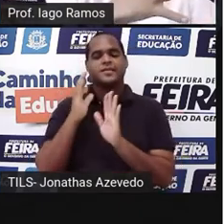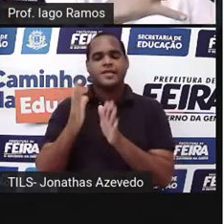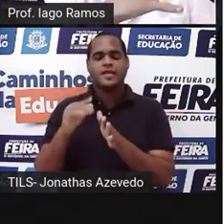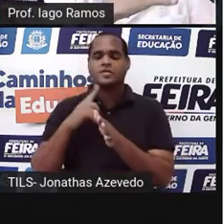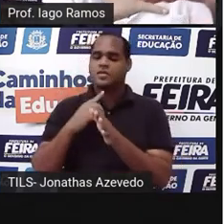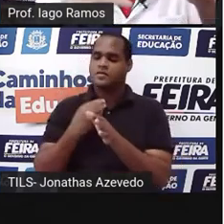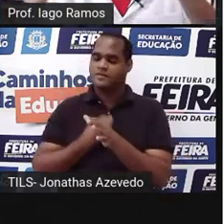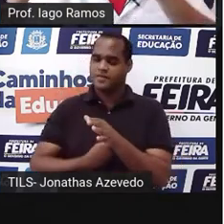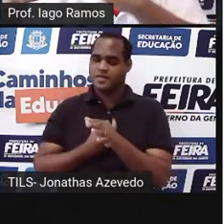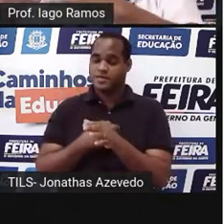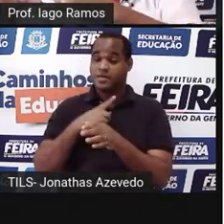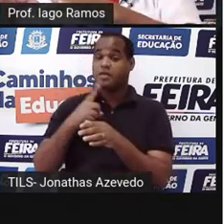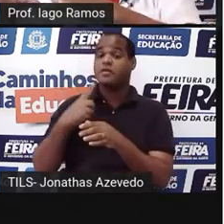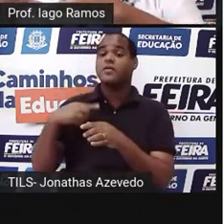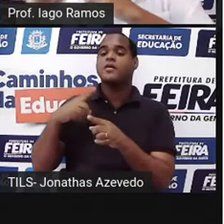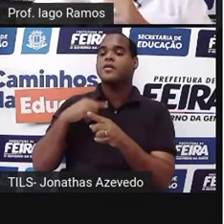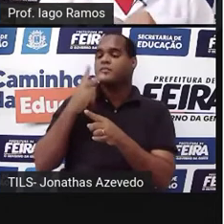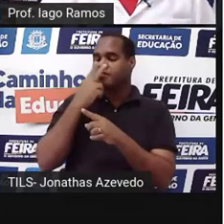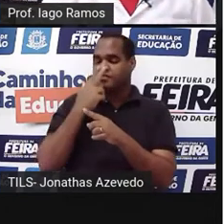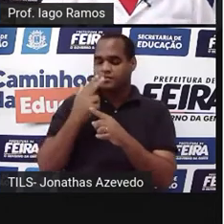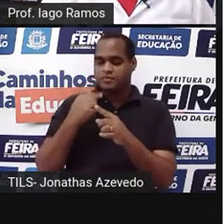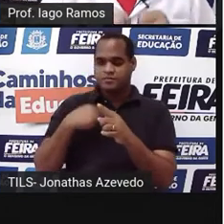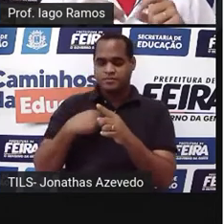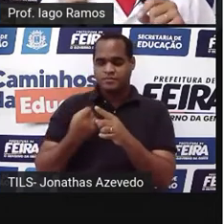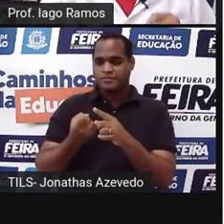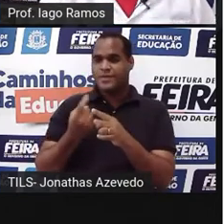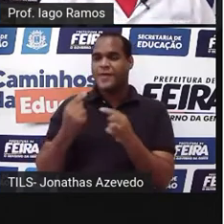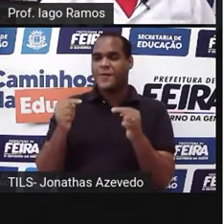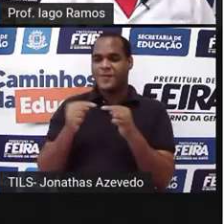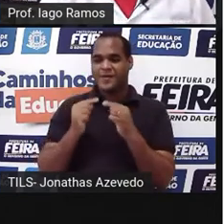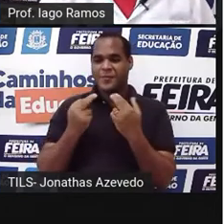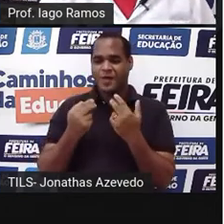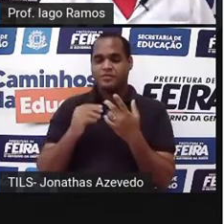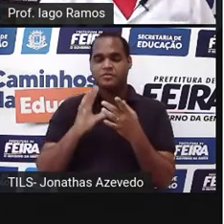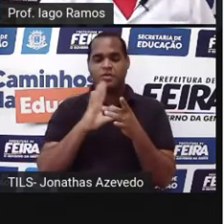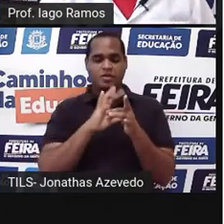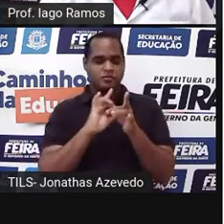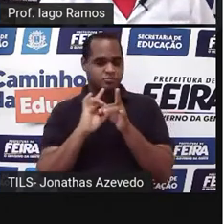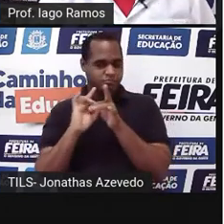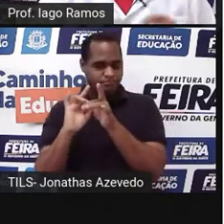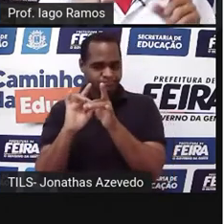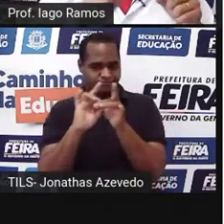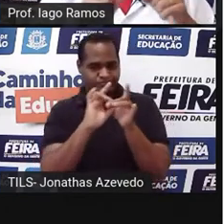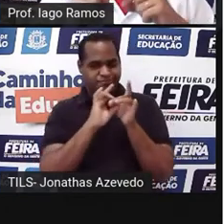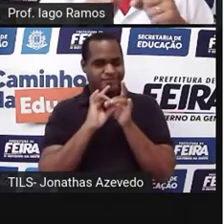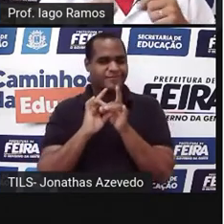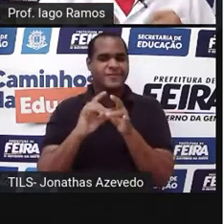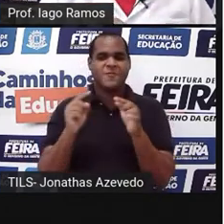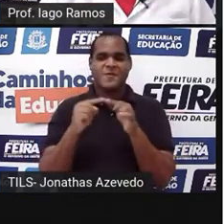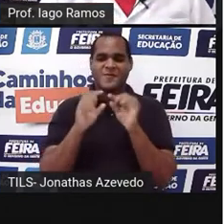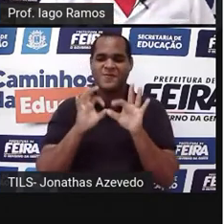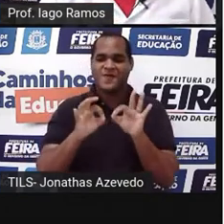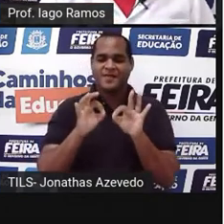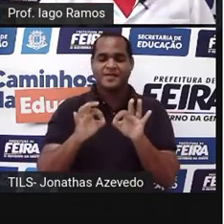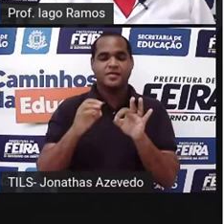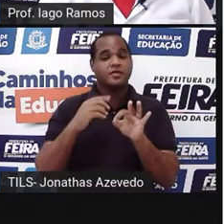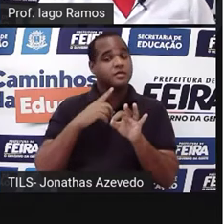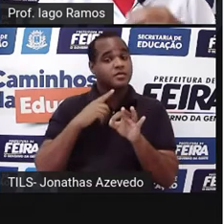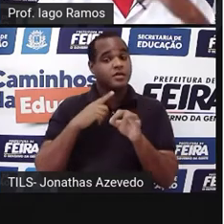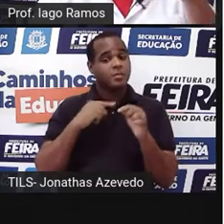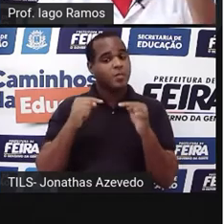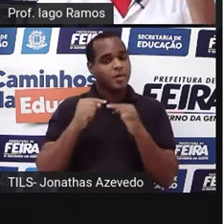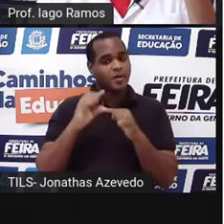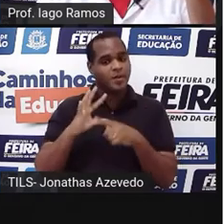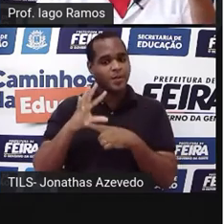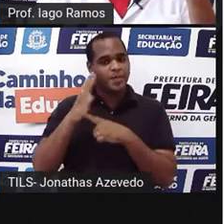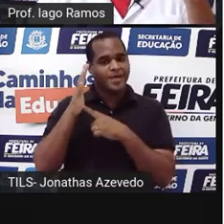aqui que já existe, aparece esse daqui. Então, isso é a relação de conformidade. E essa relação de conformidade